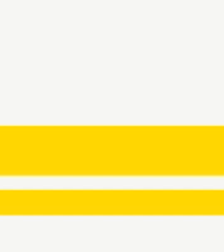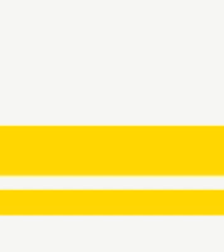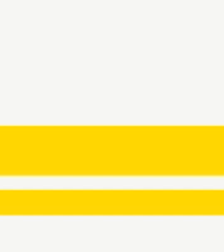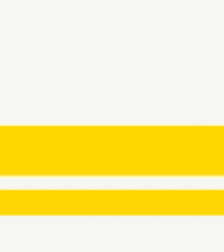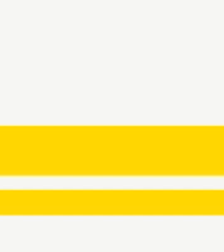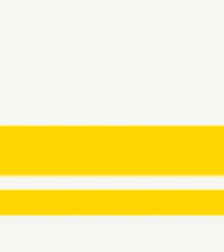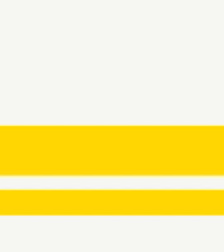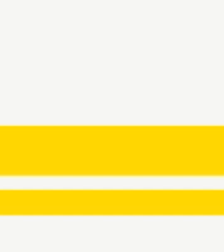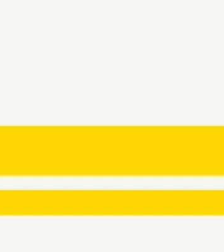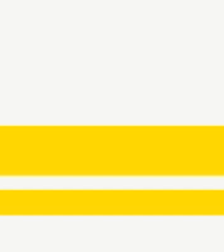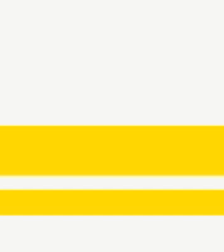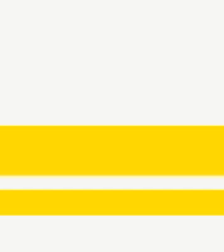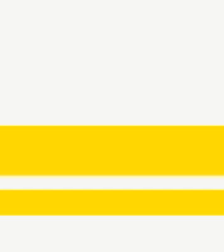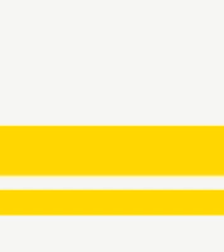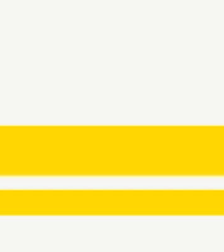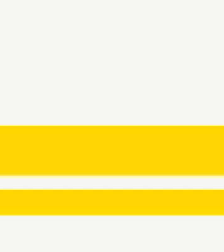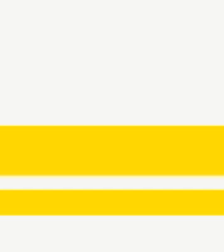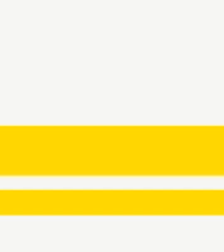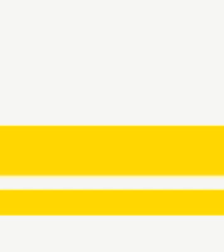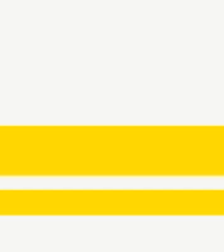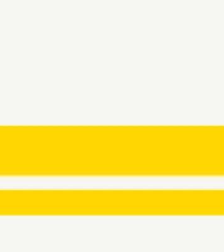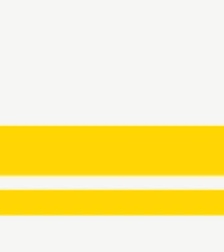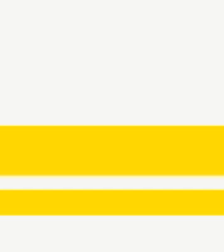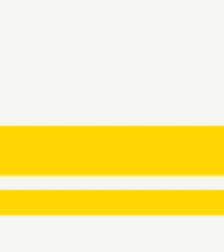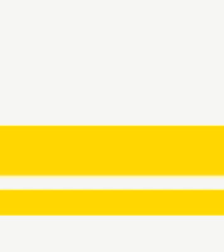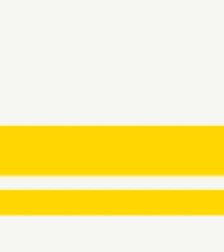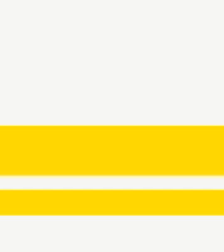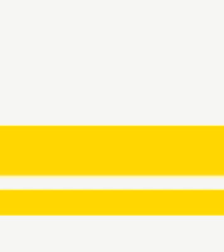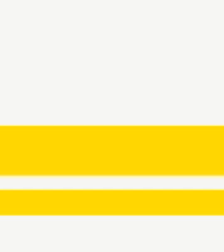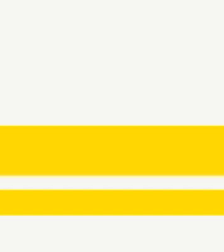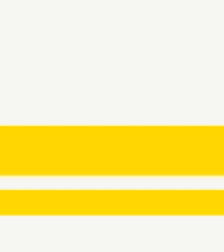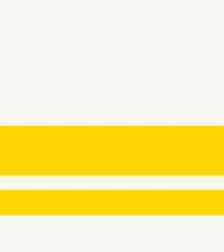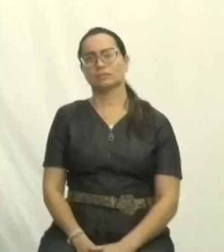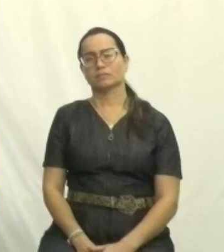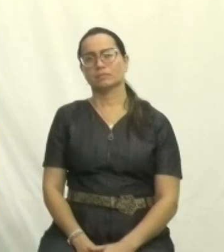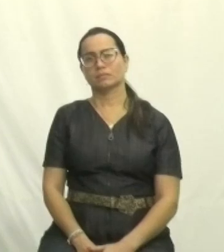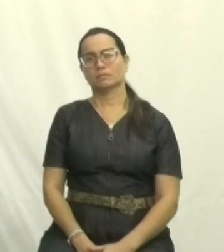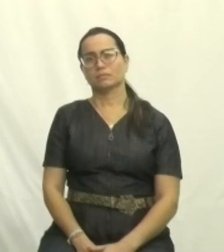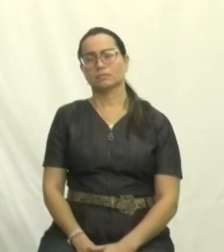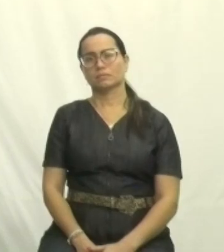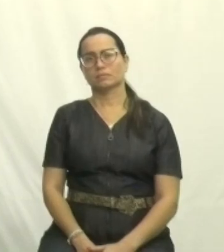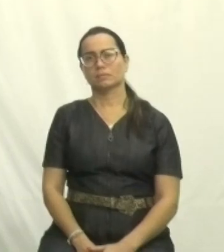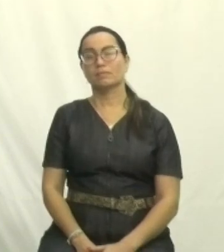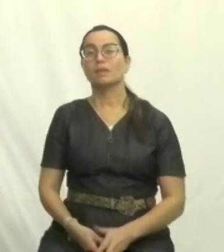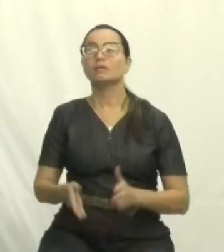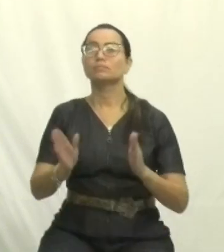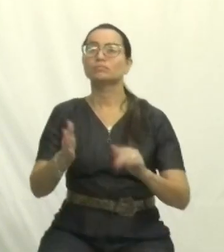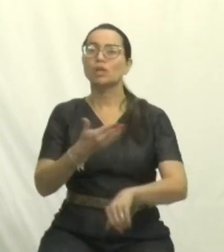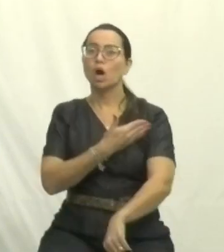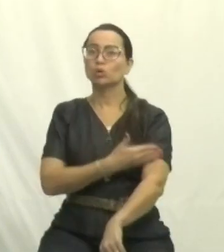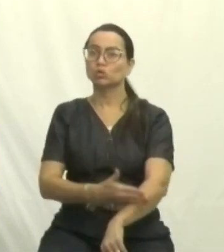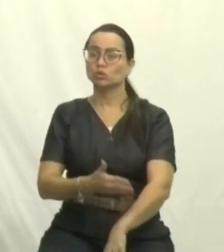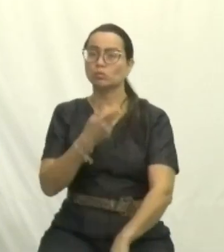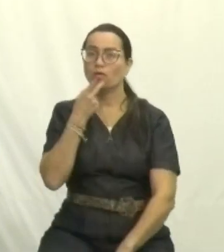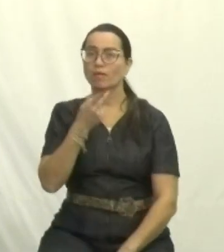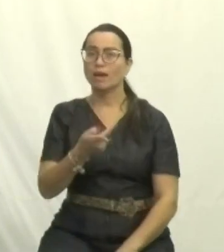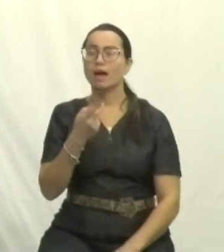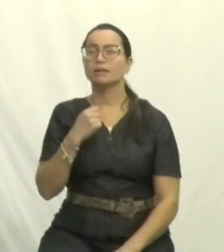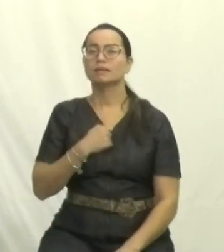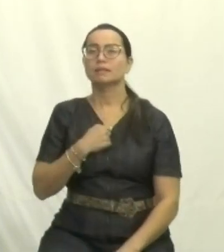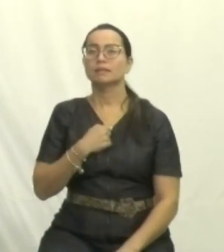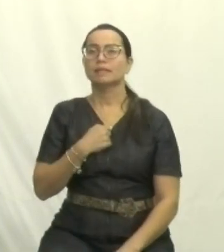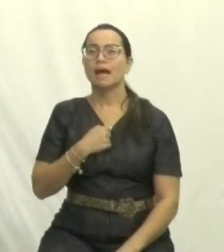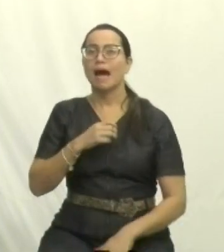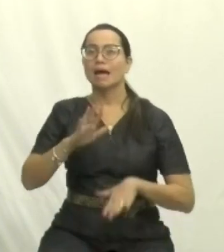Então, o Corpo de Bombeiros Militar de Santa Catarina, né? Eu costumo dizer que muitas das pessoas ainda acreditam que o Corpo de Bombeiros Militar pertence à